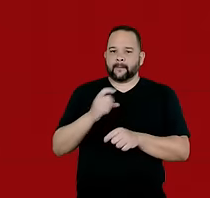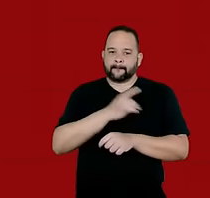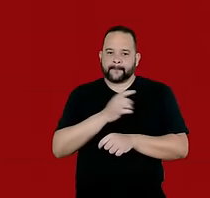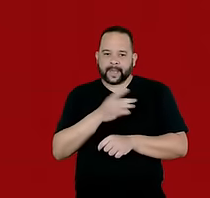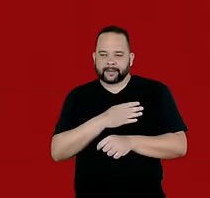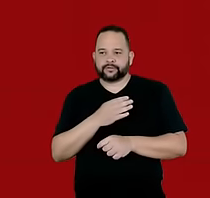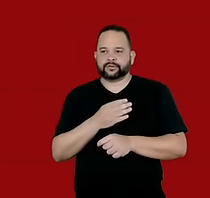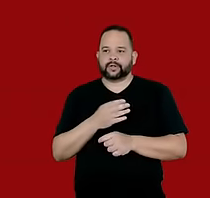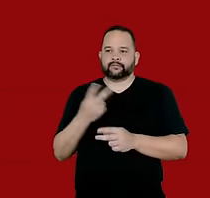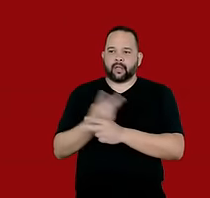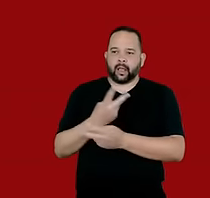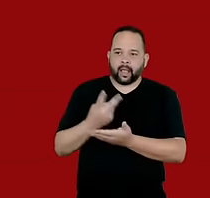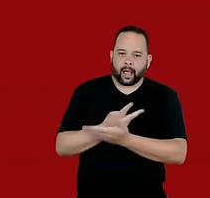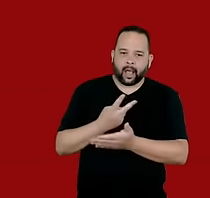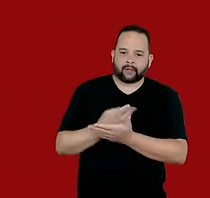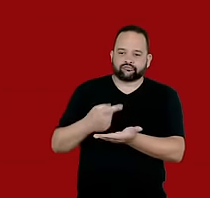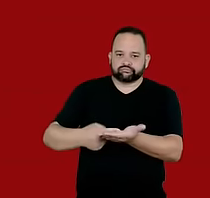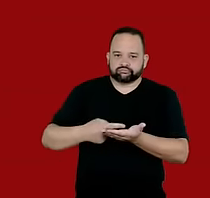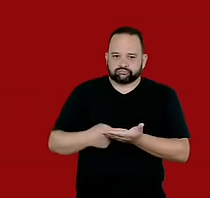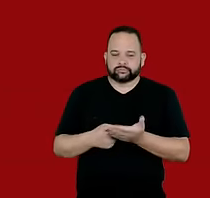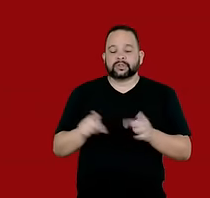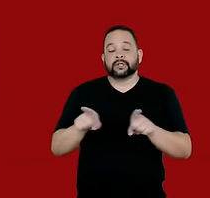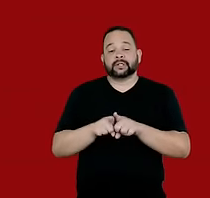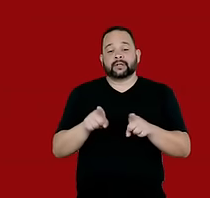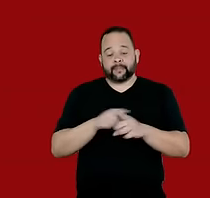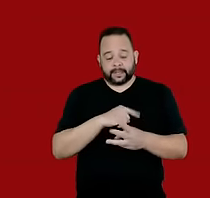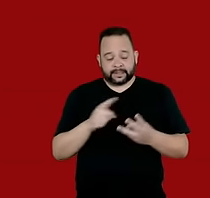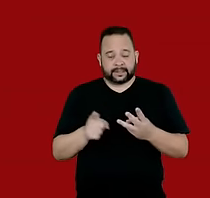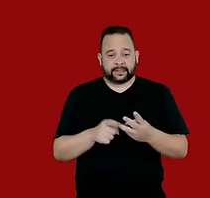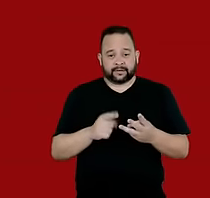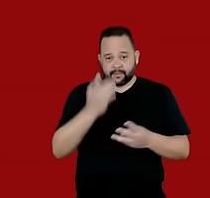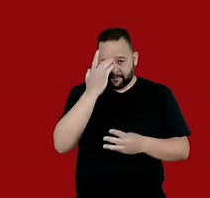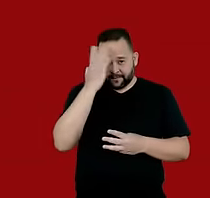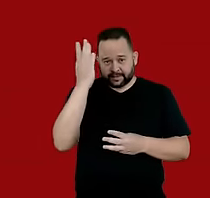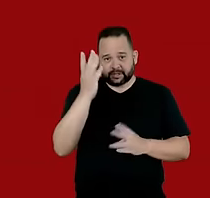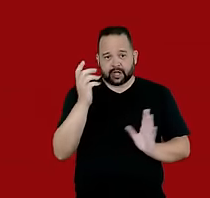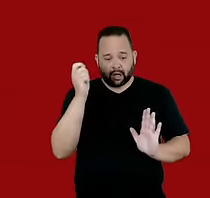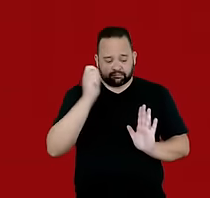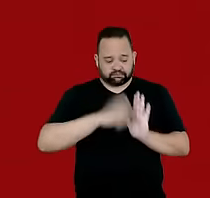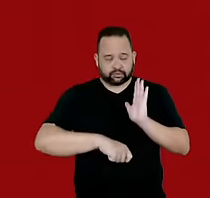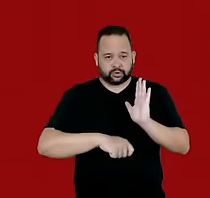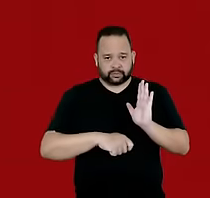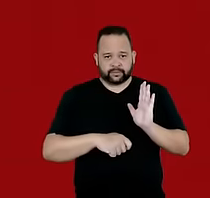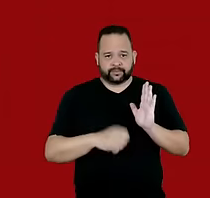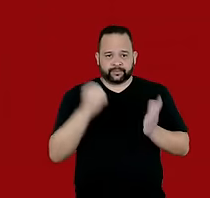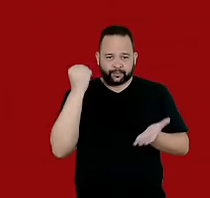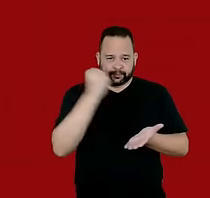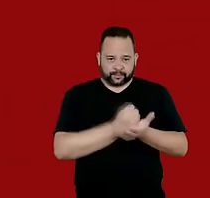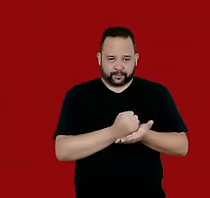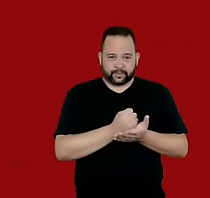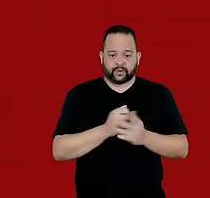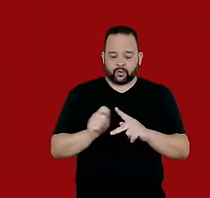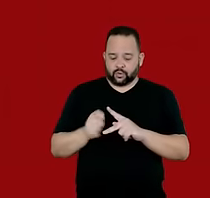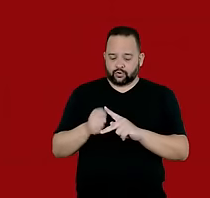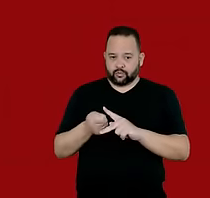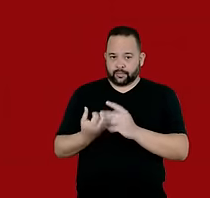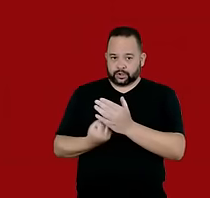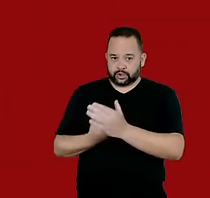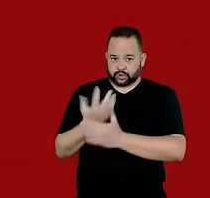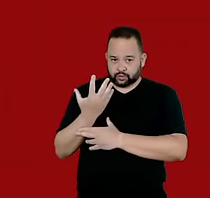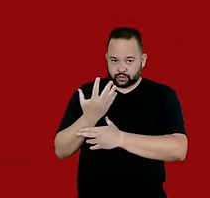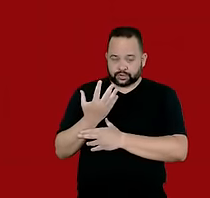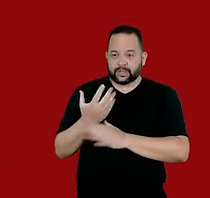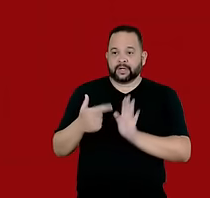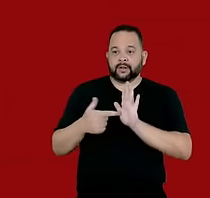ela vai gerar uma facilidade de contratos registros Lembrando que a hora que o pix nasce ele tem uma lei que diz que aquele aquele aquela forma de